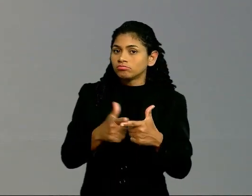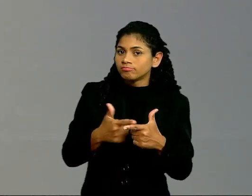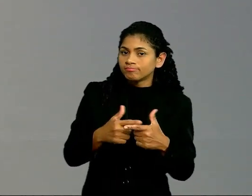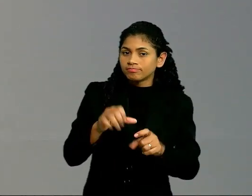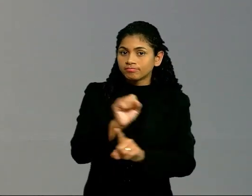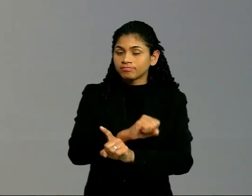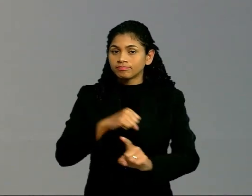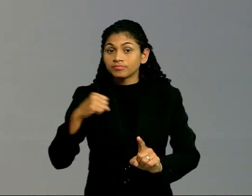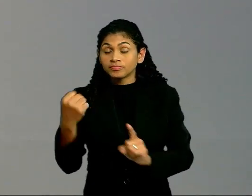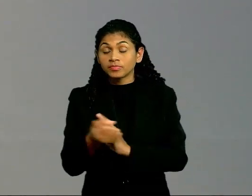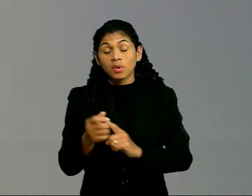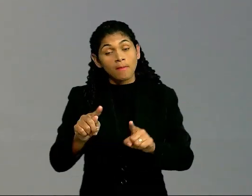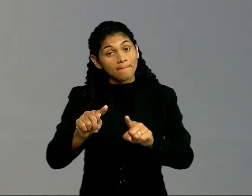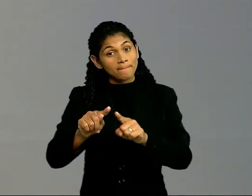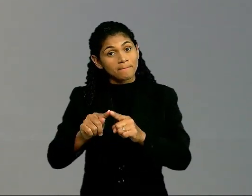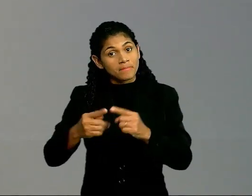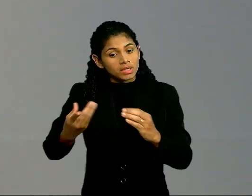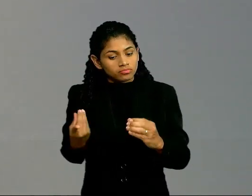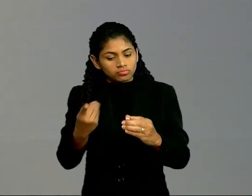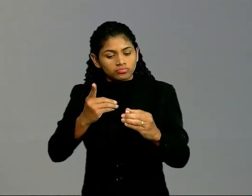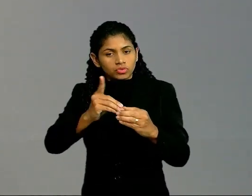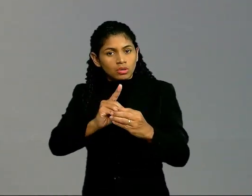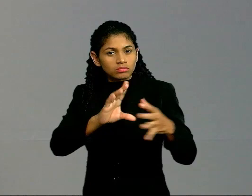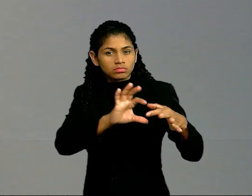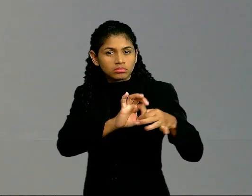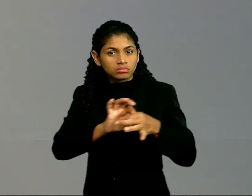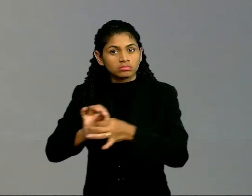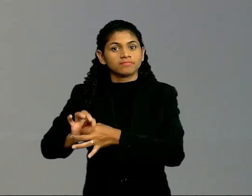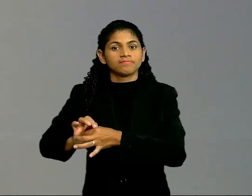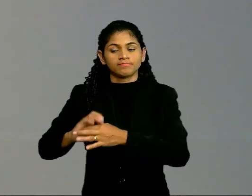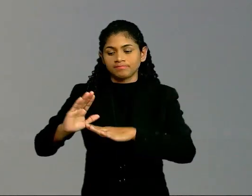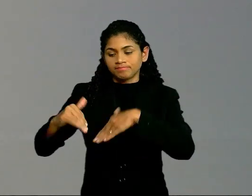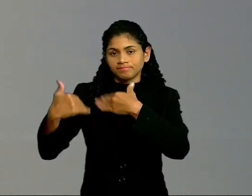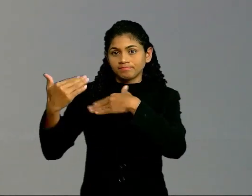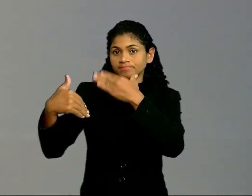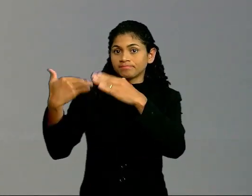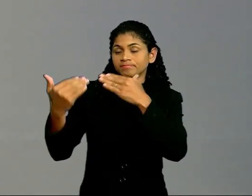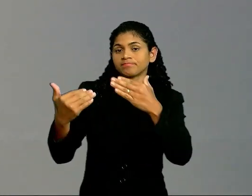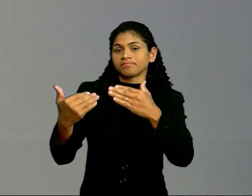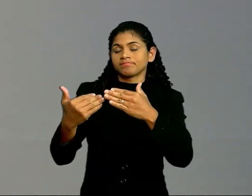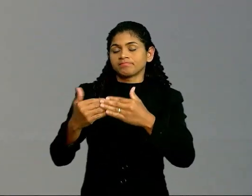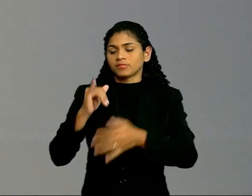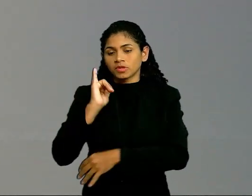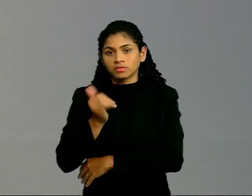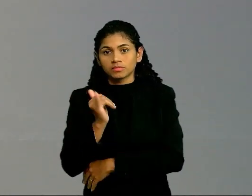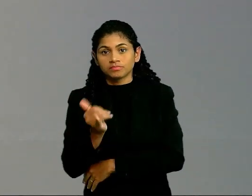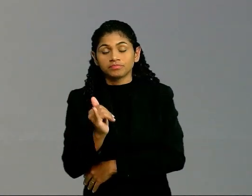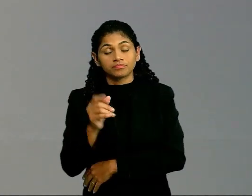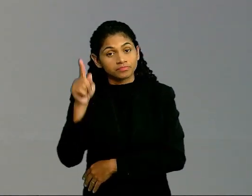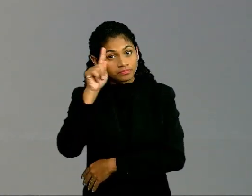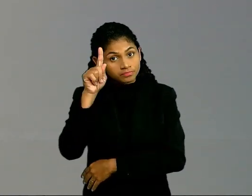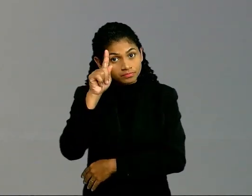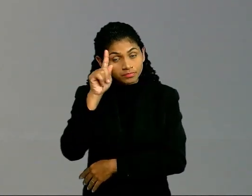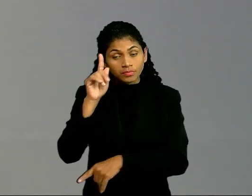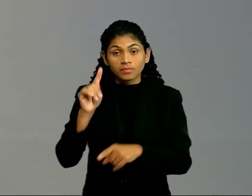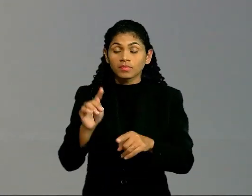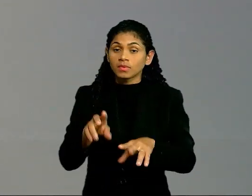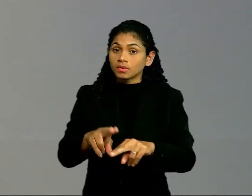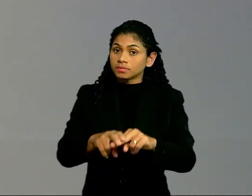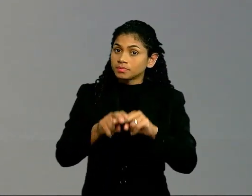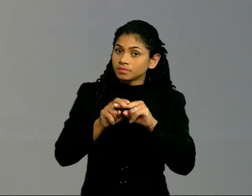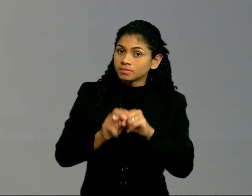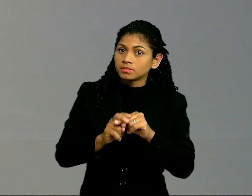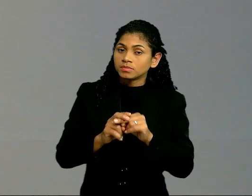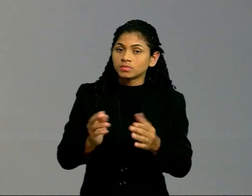sociais, mas não inseridas nesse contexto que se desenvolve a narrativa aí desse cotidiano. É por isso que essa obra é